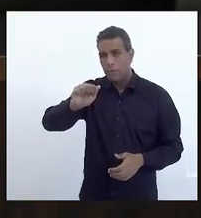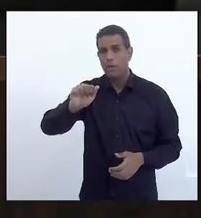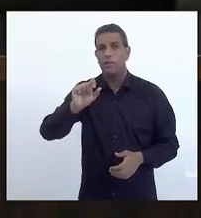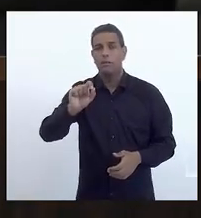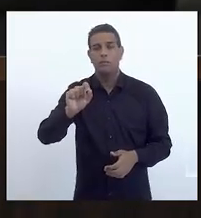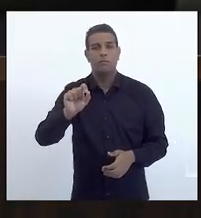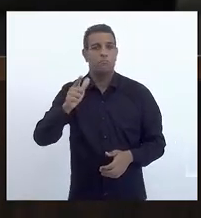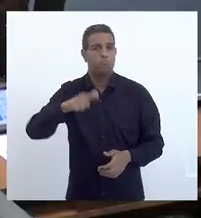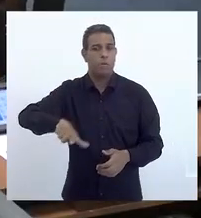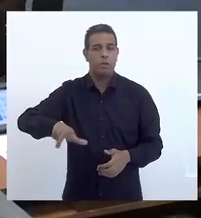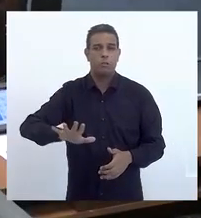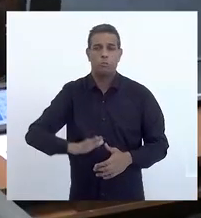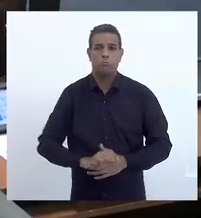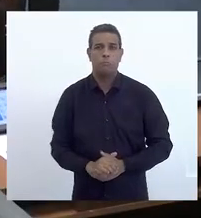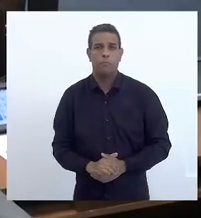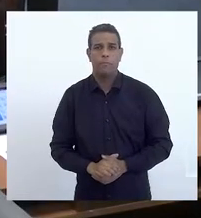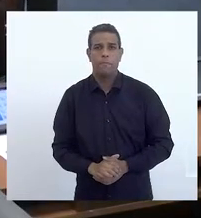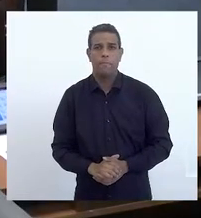Ok.